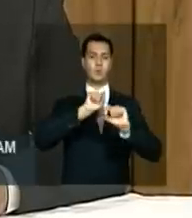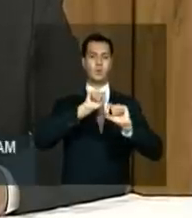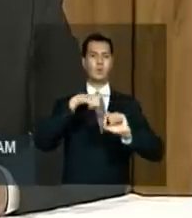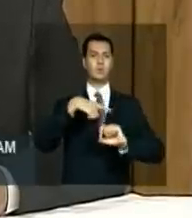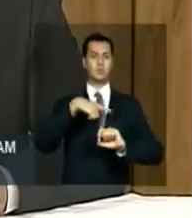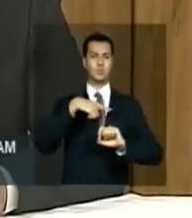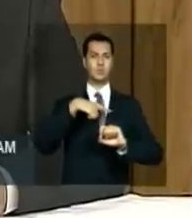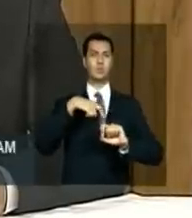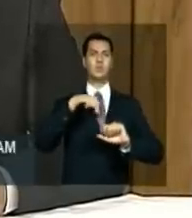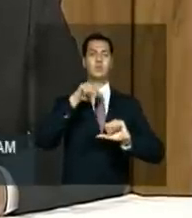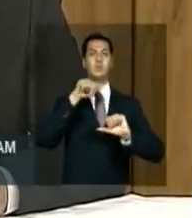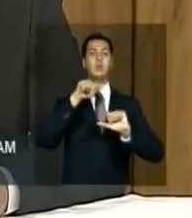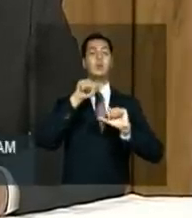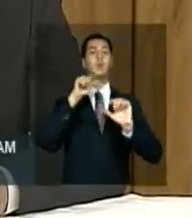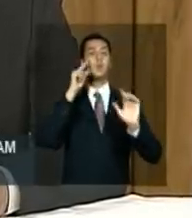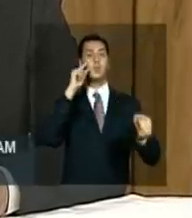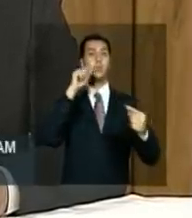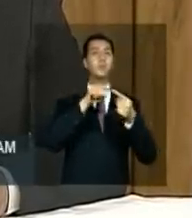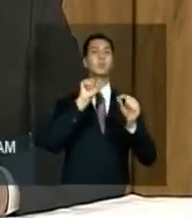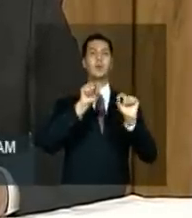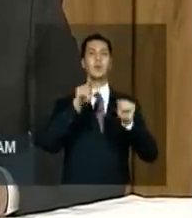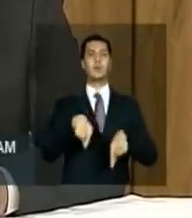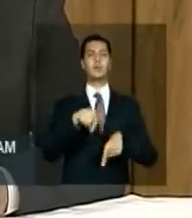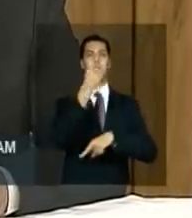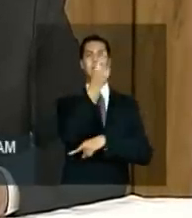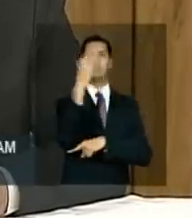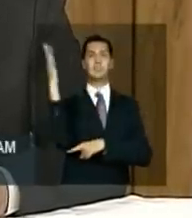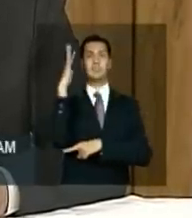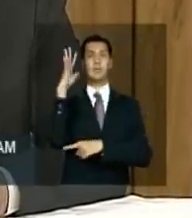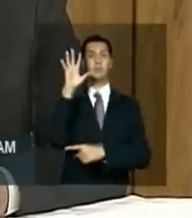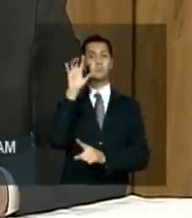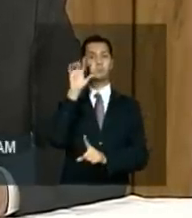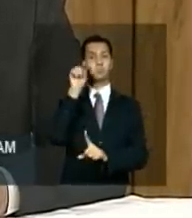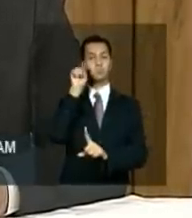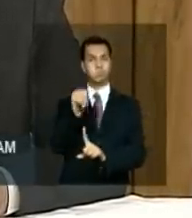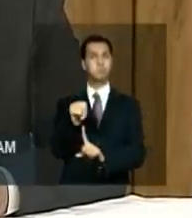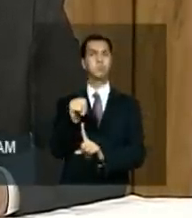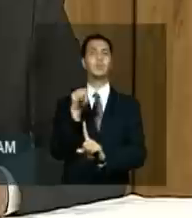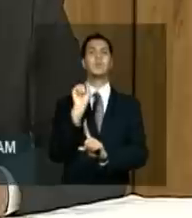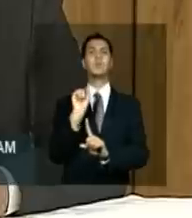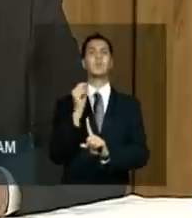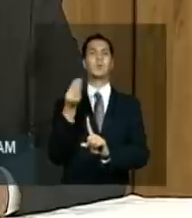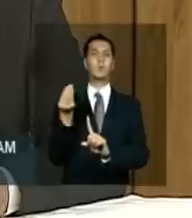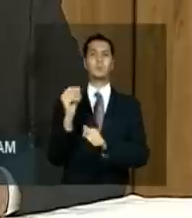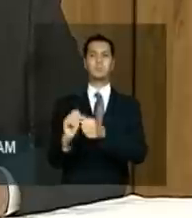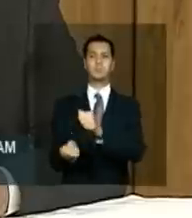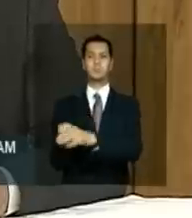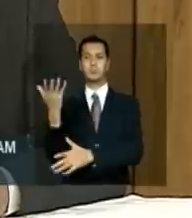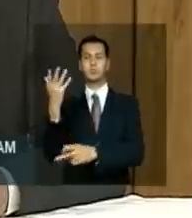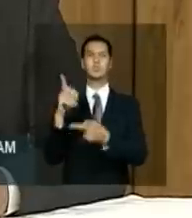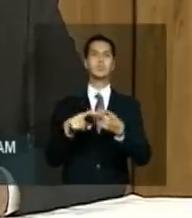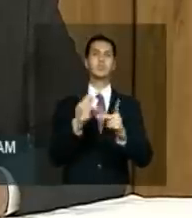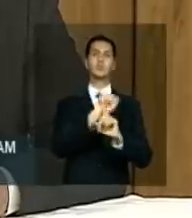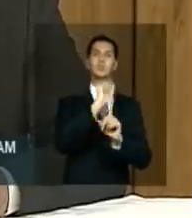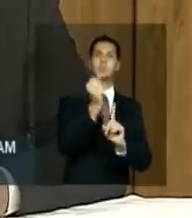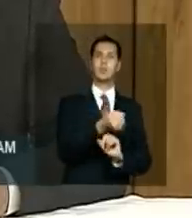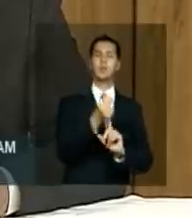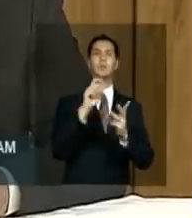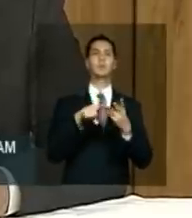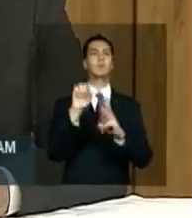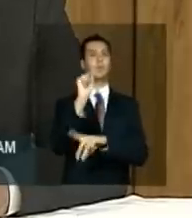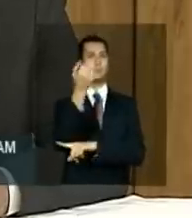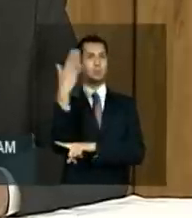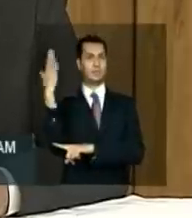aspecto Central A questão ambiental a questão produtiva e a questão social